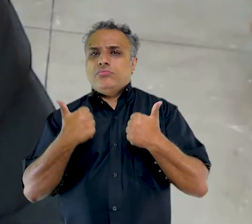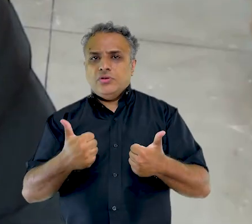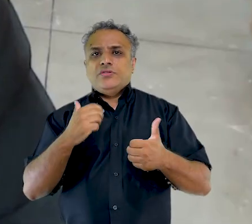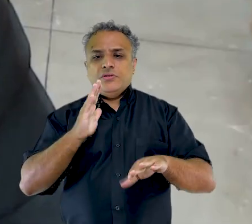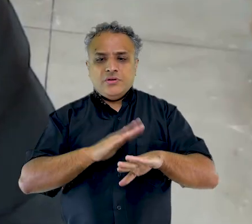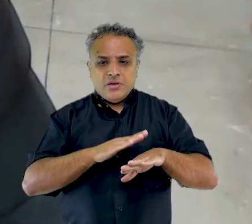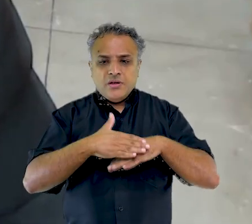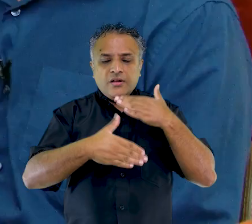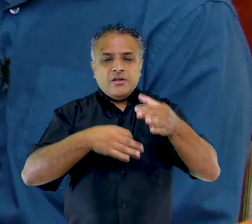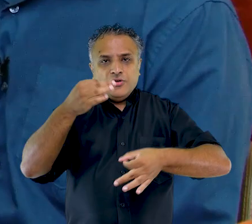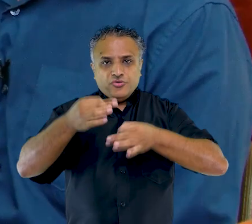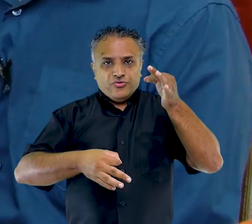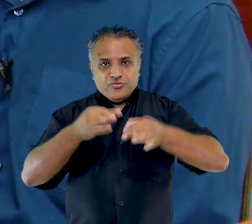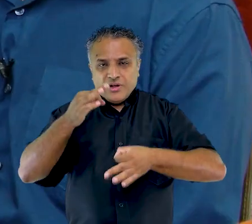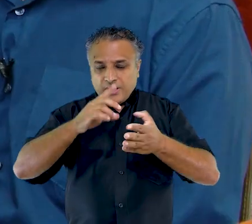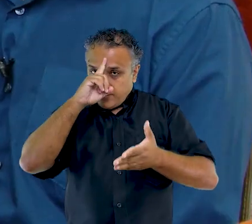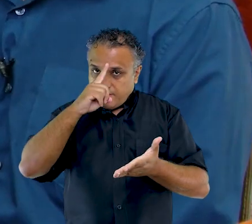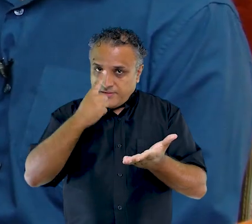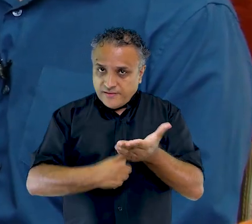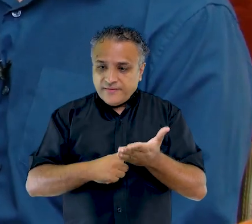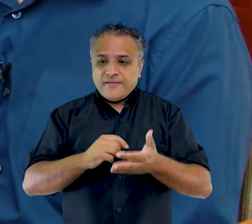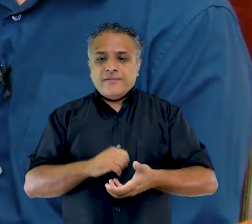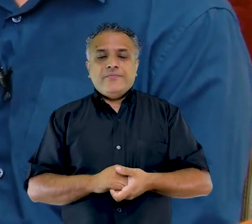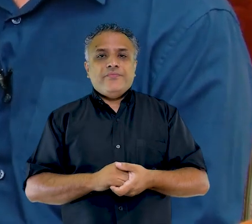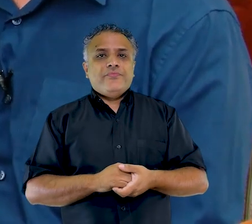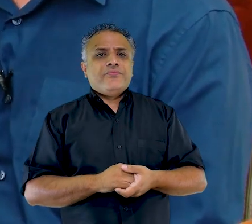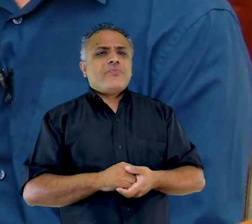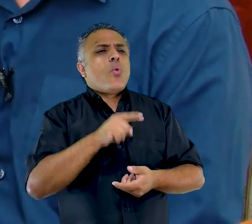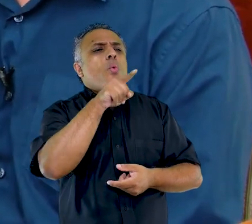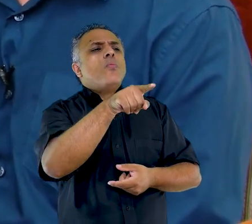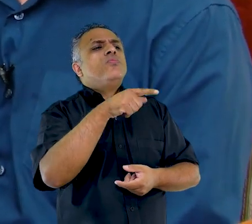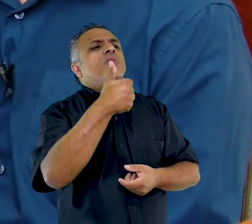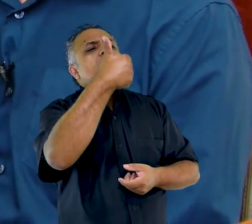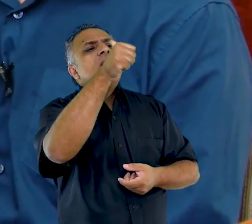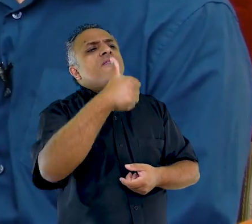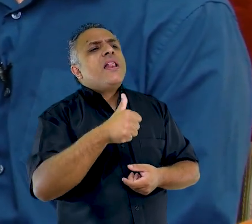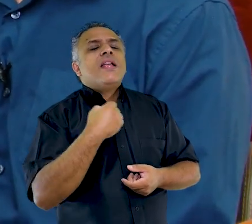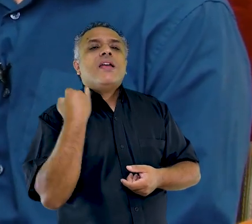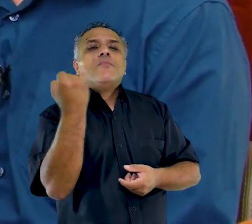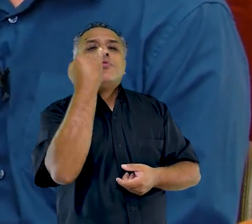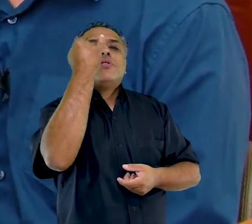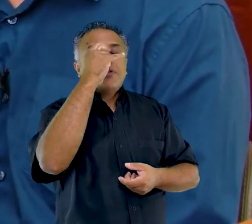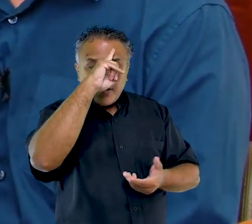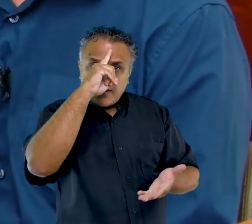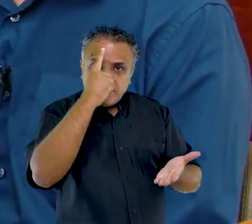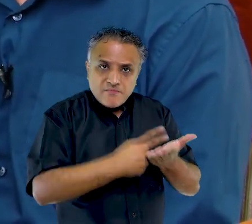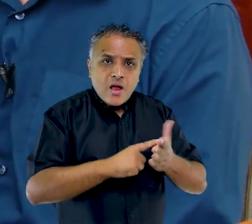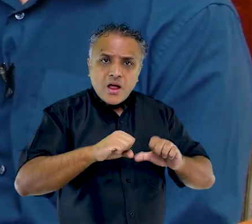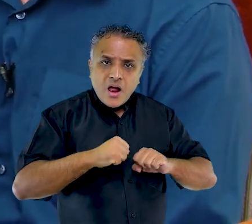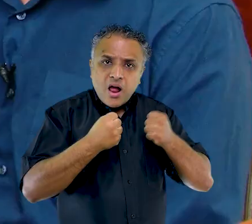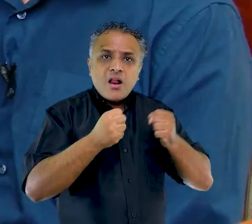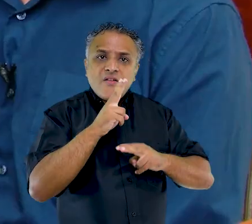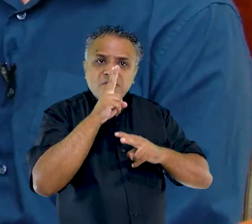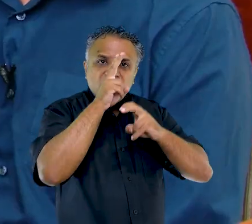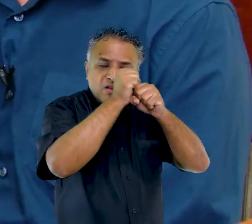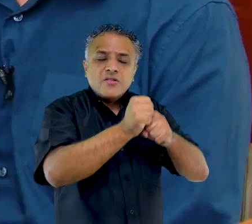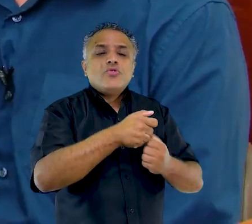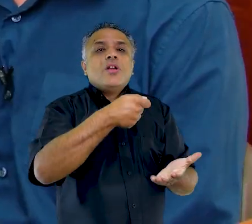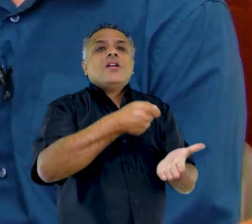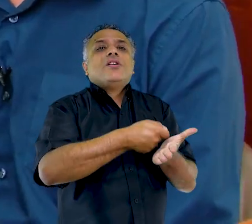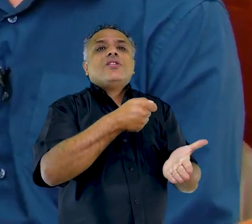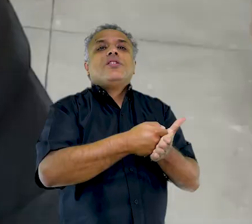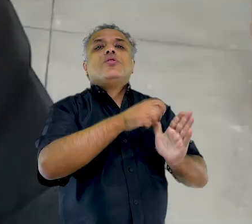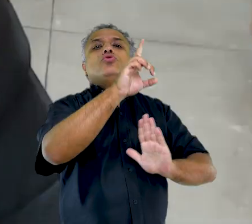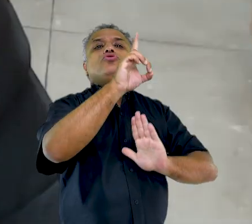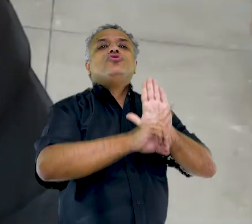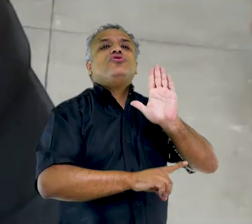julgado dessa decisão. Como o senhor avalia a importância dessa decisão para o fortalecimento da garantia dos direitos indígenas no